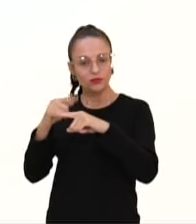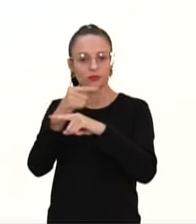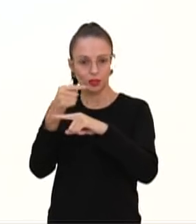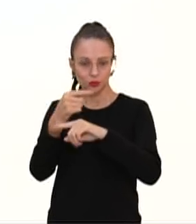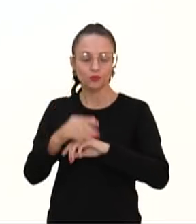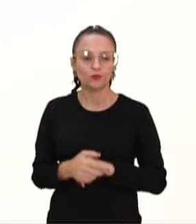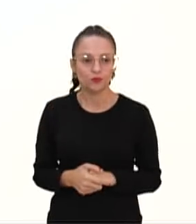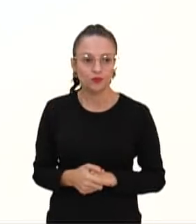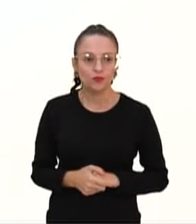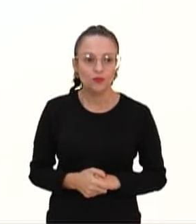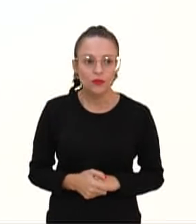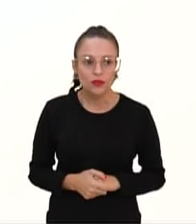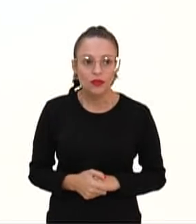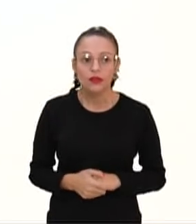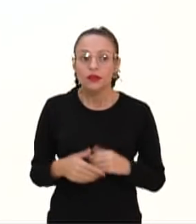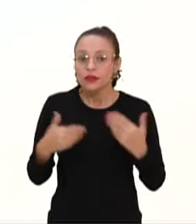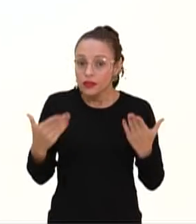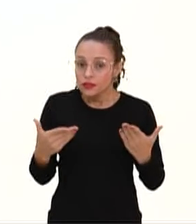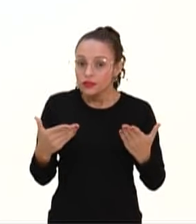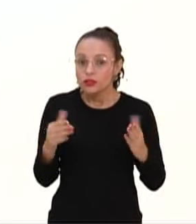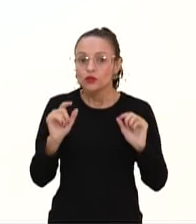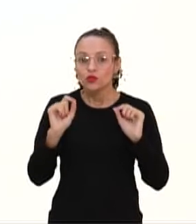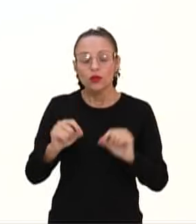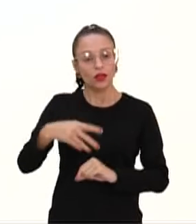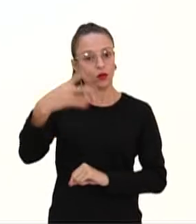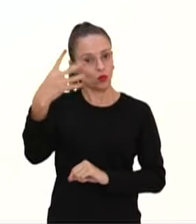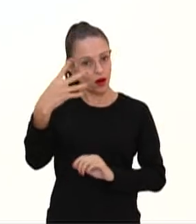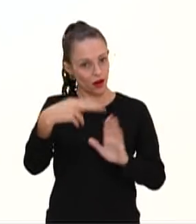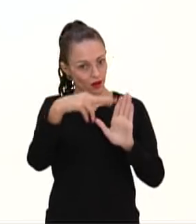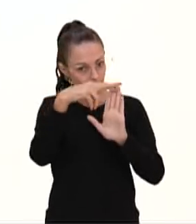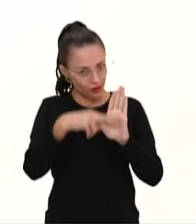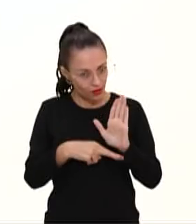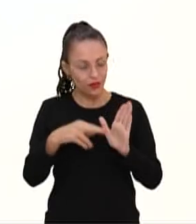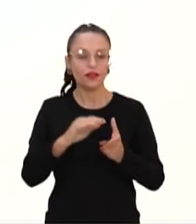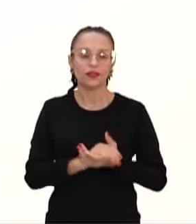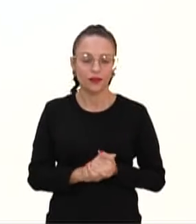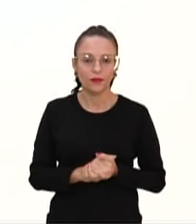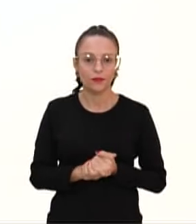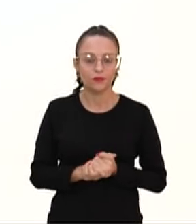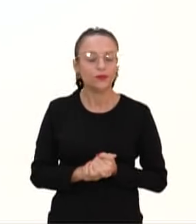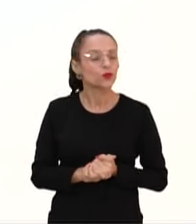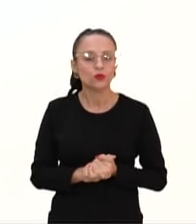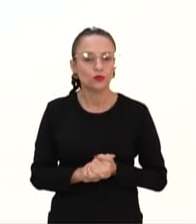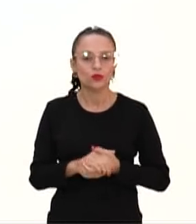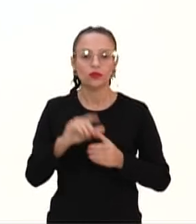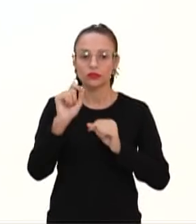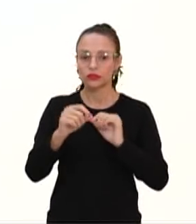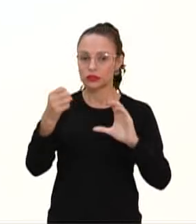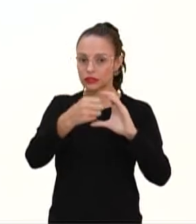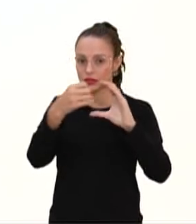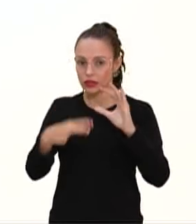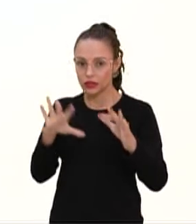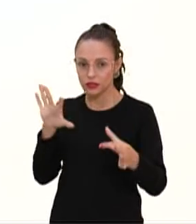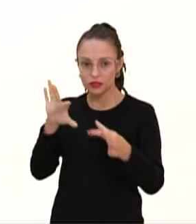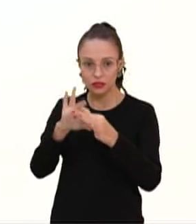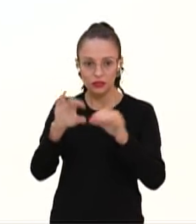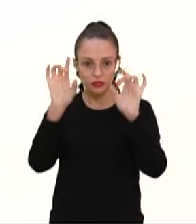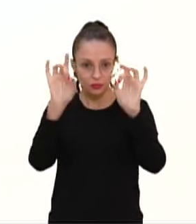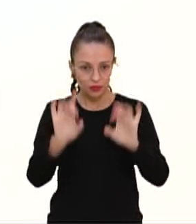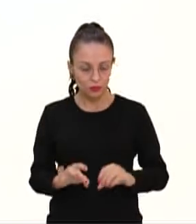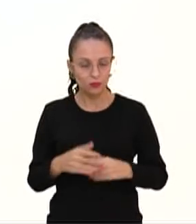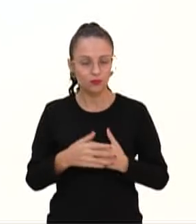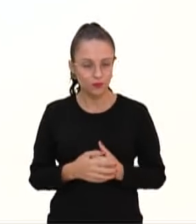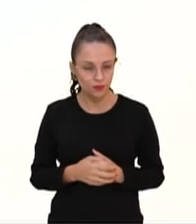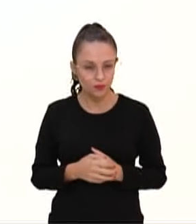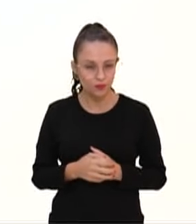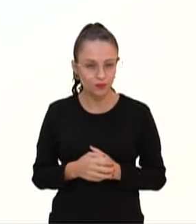sétimos. E assim a gente vai para o quarto caso. O quarto caso tem uma característica especial, hein? O